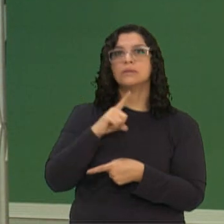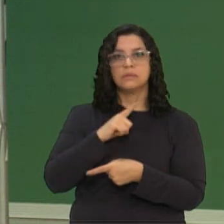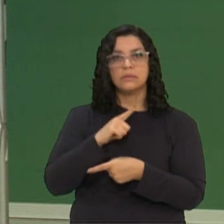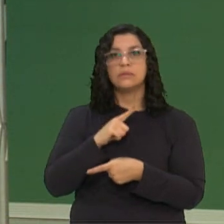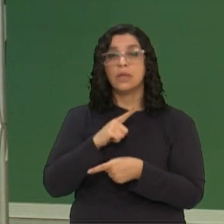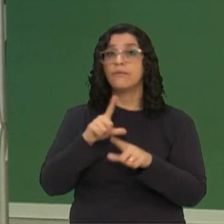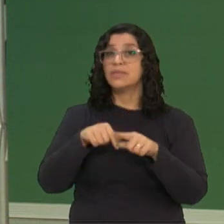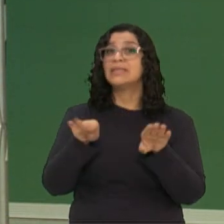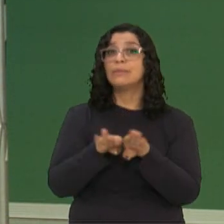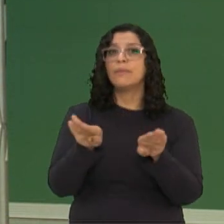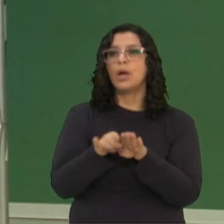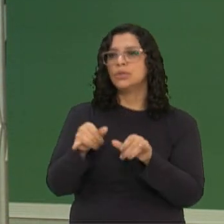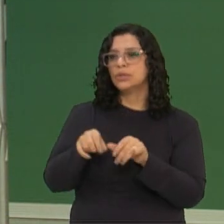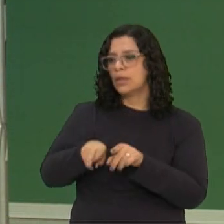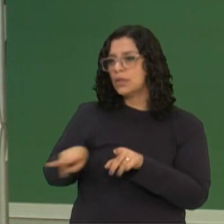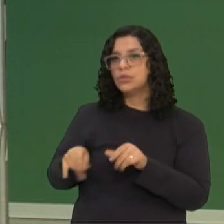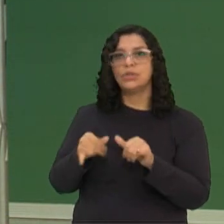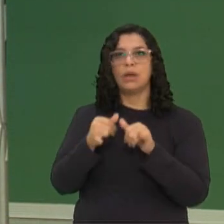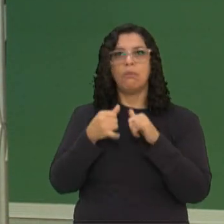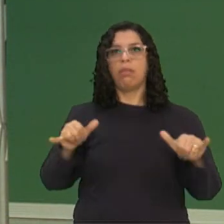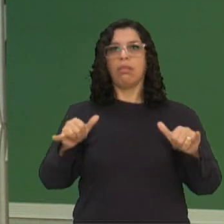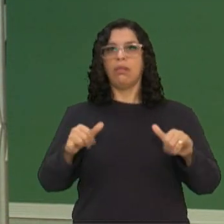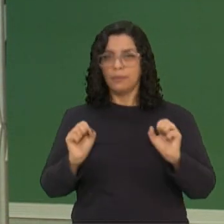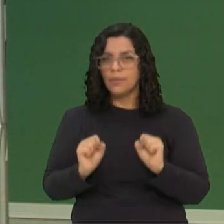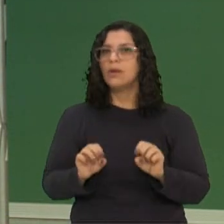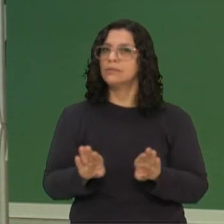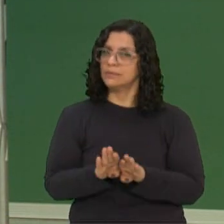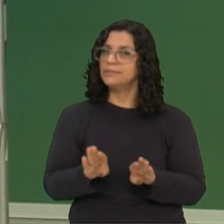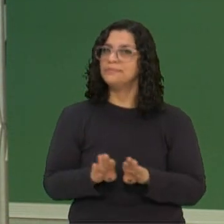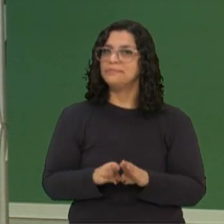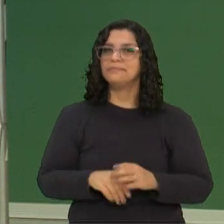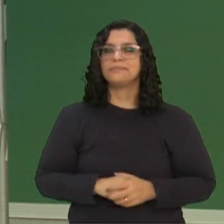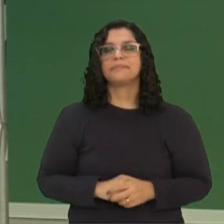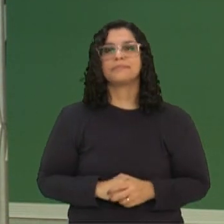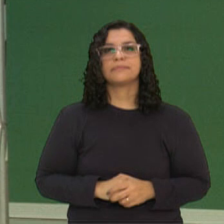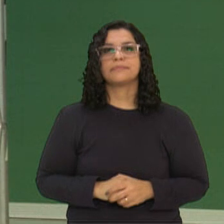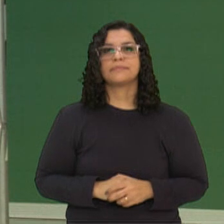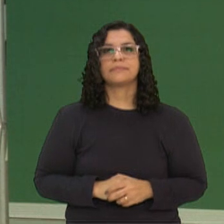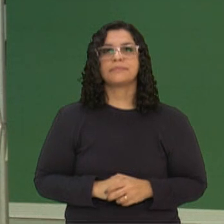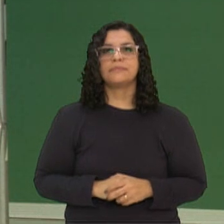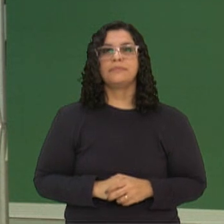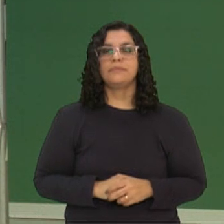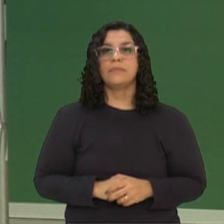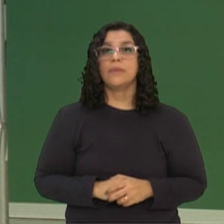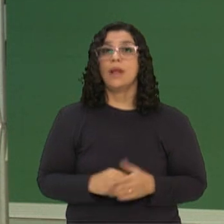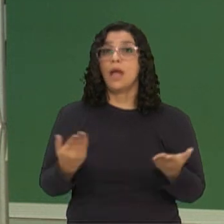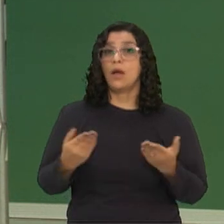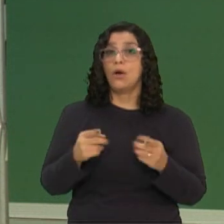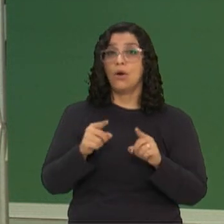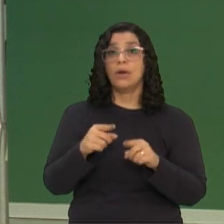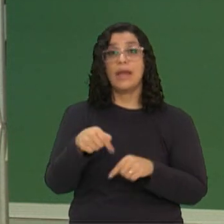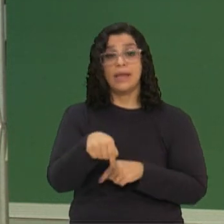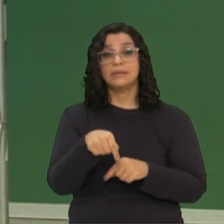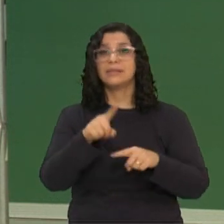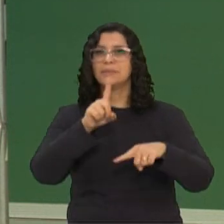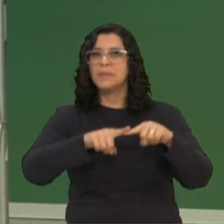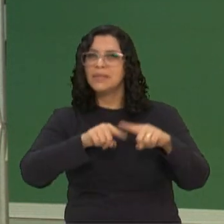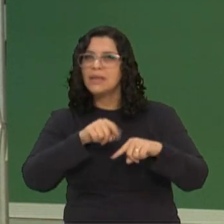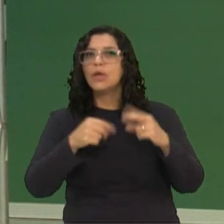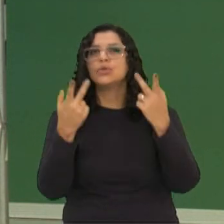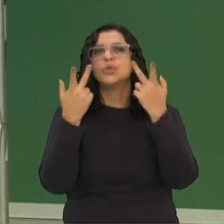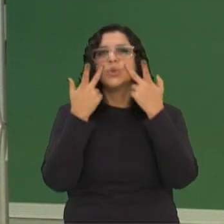pode levar um choque elétrico ali, né? Choque elétrico. E aí, esses equipamentos aí,